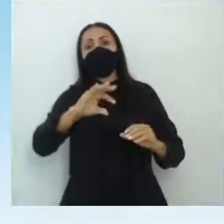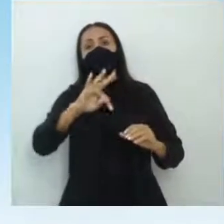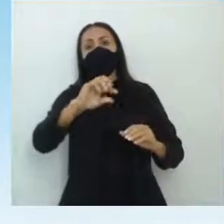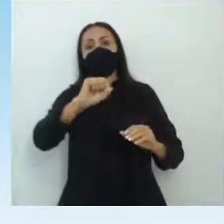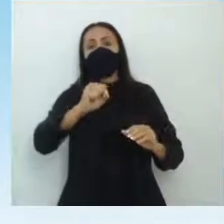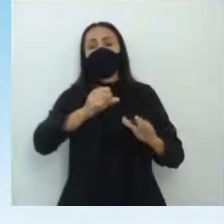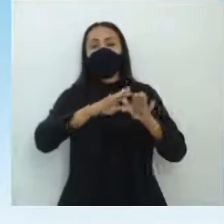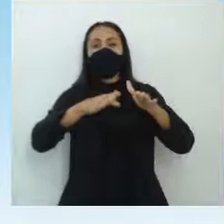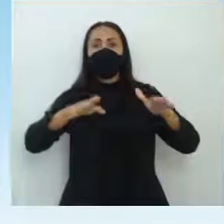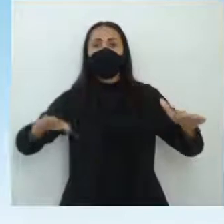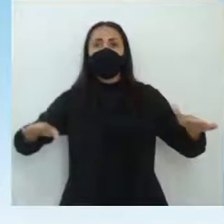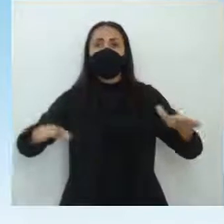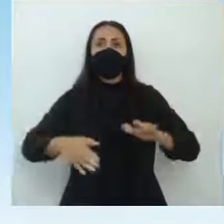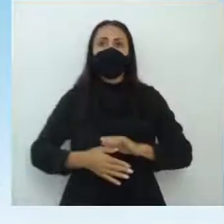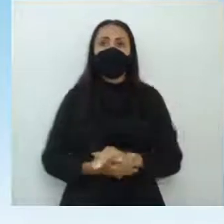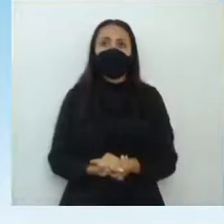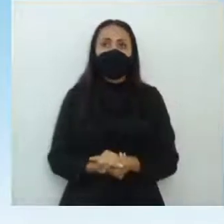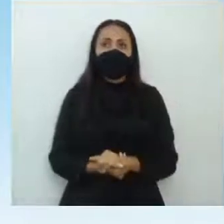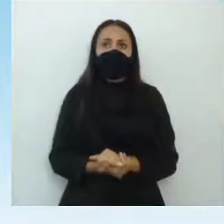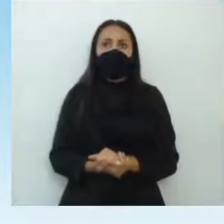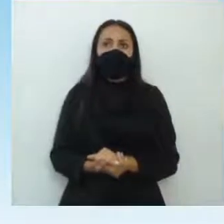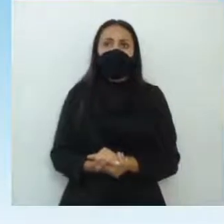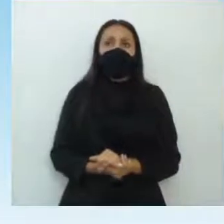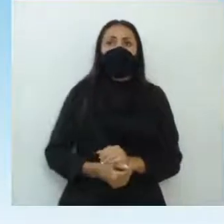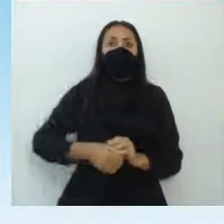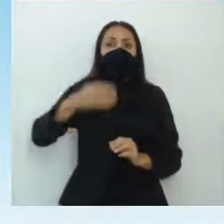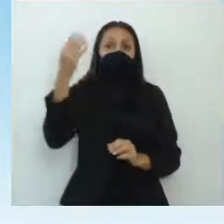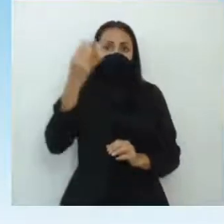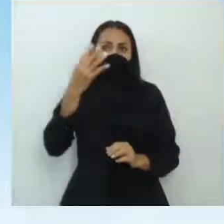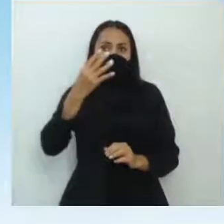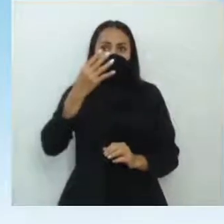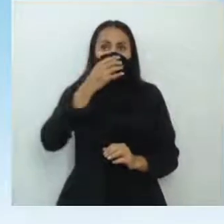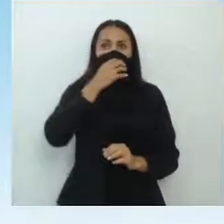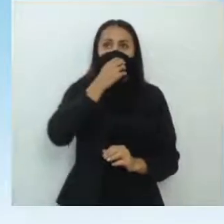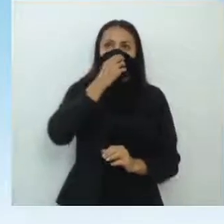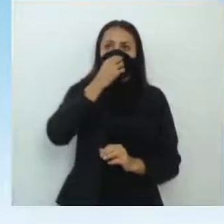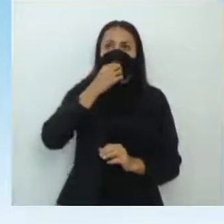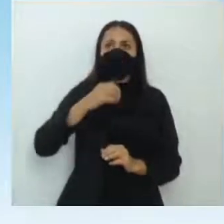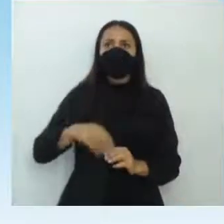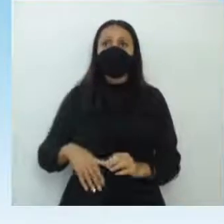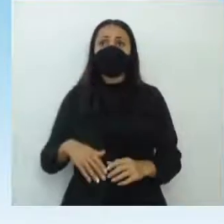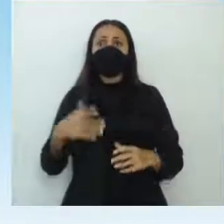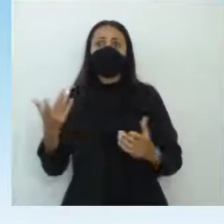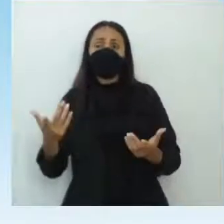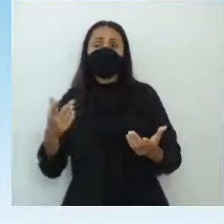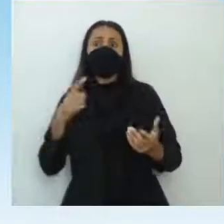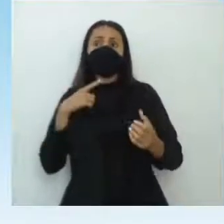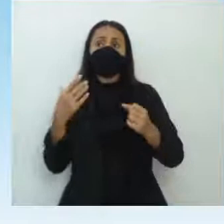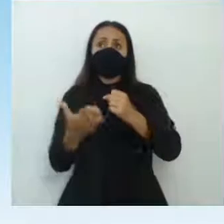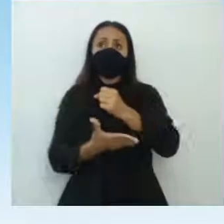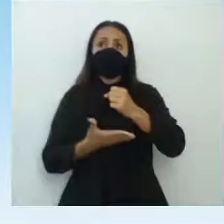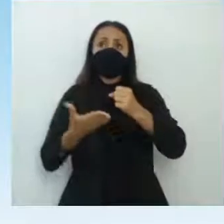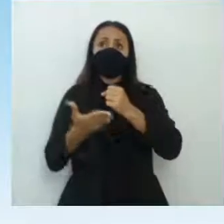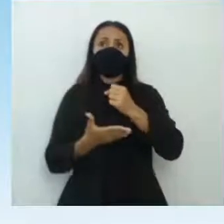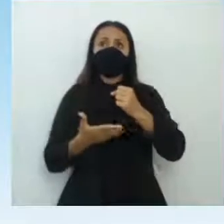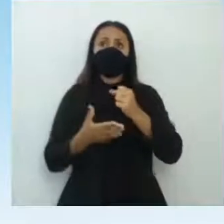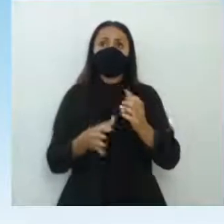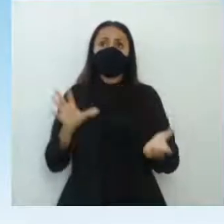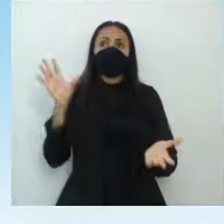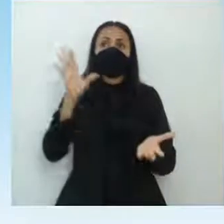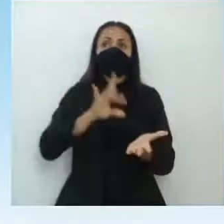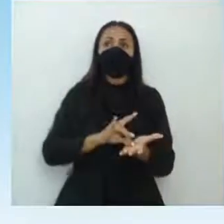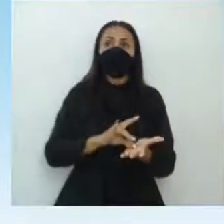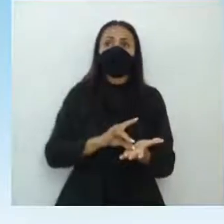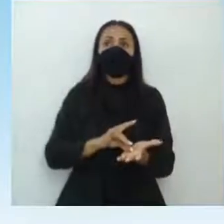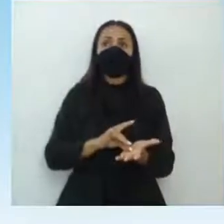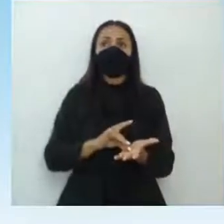polares. Agora a gente vai para a nossa quarta questão. Com base aí em projeções que são realizadas